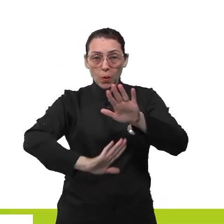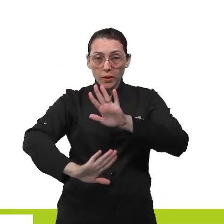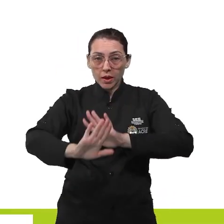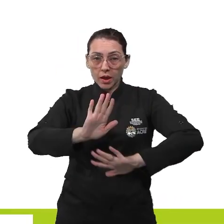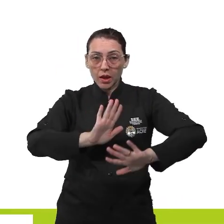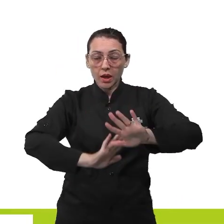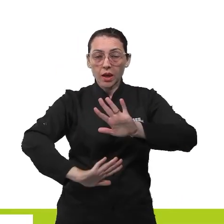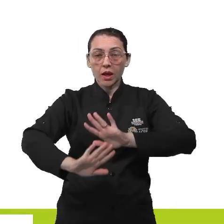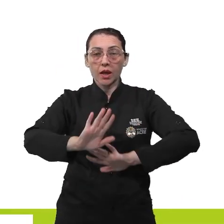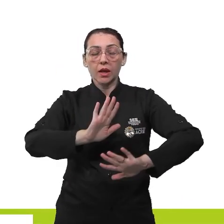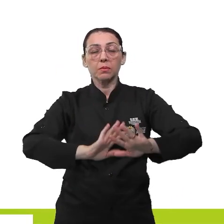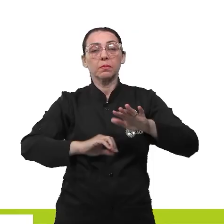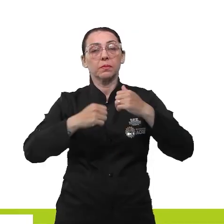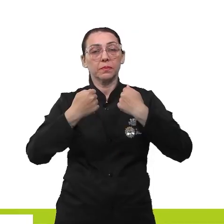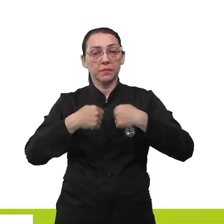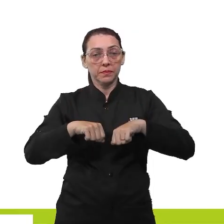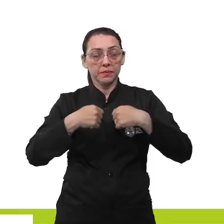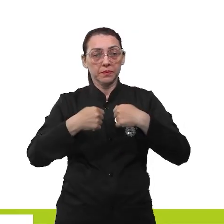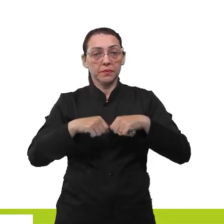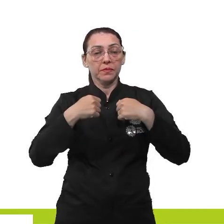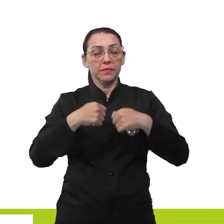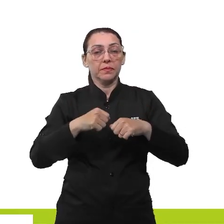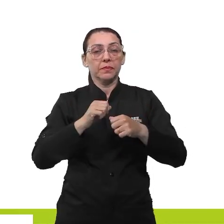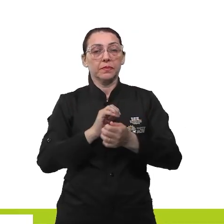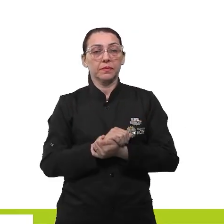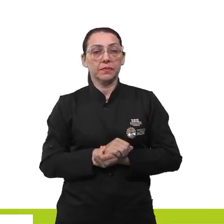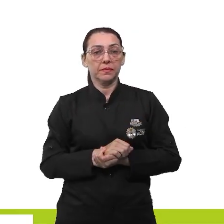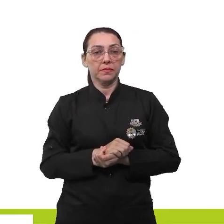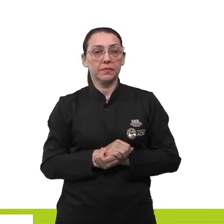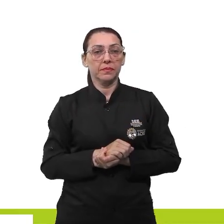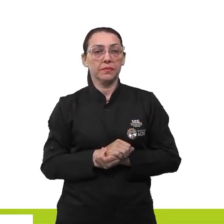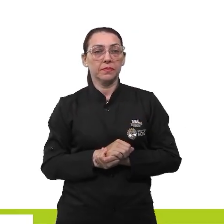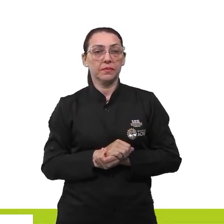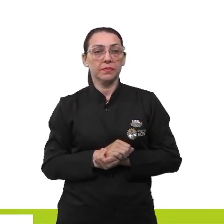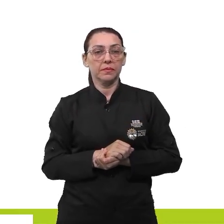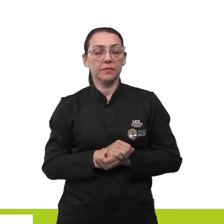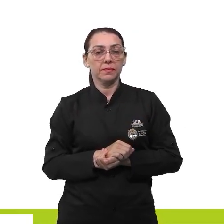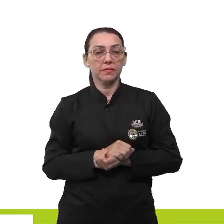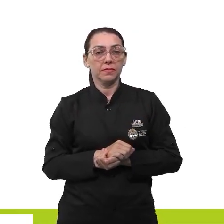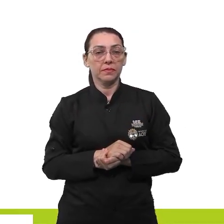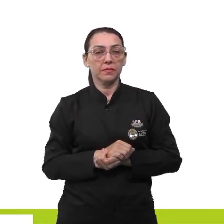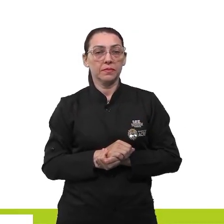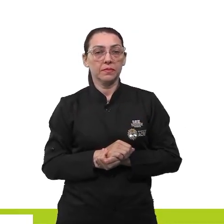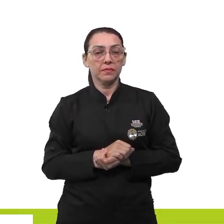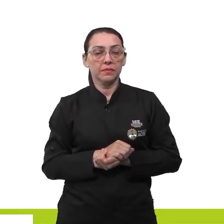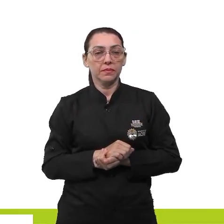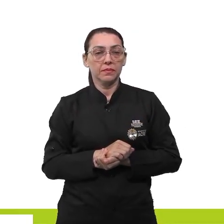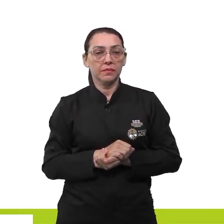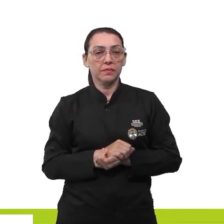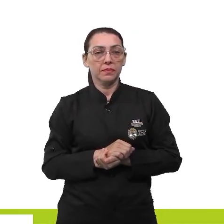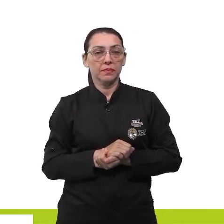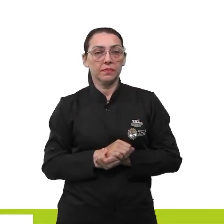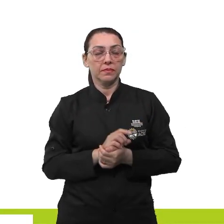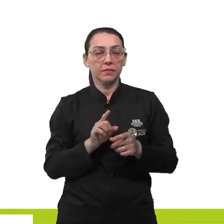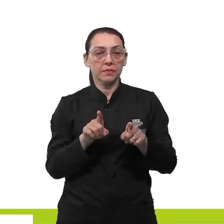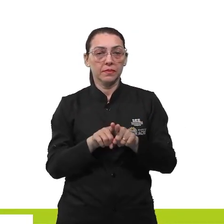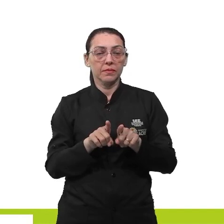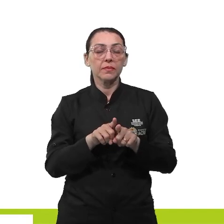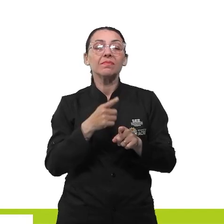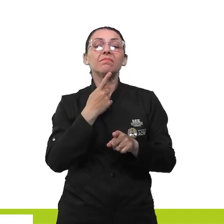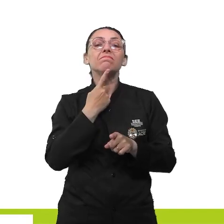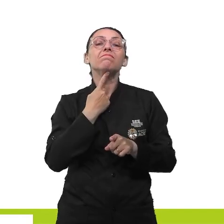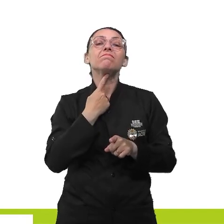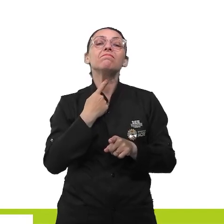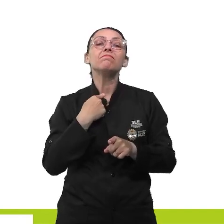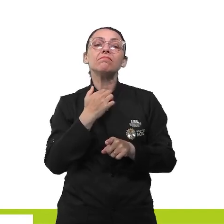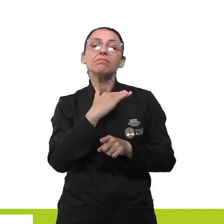termo. Temos que levar a sério qualquer sinal, qualquer signo de depressão. E comentários sobre desejos de